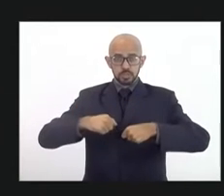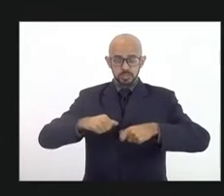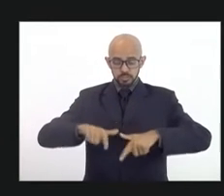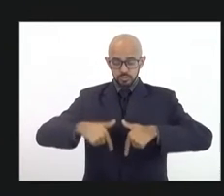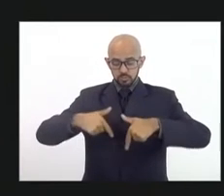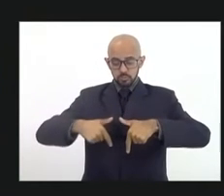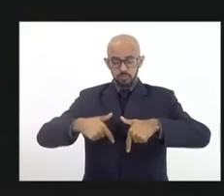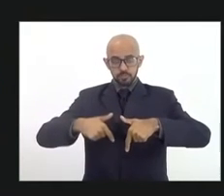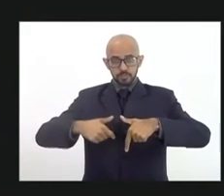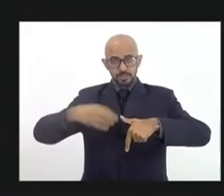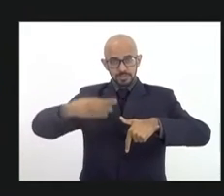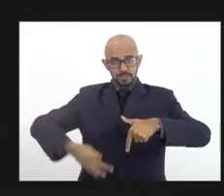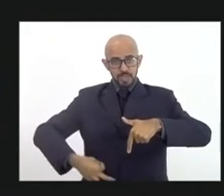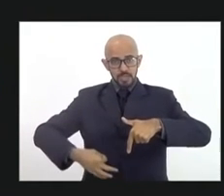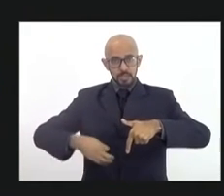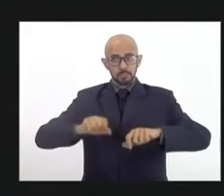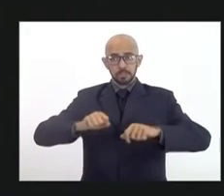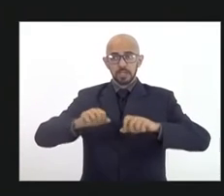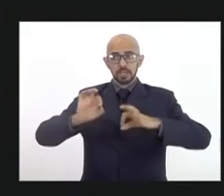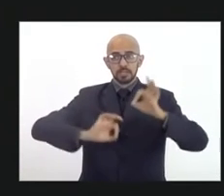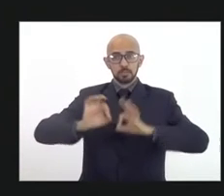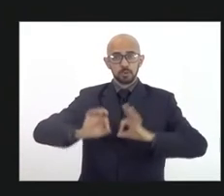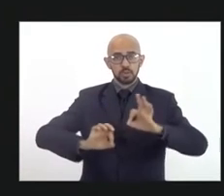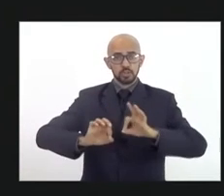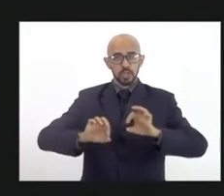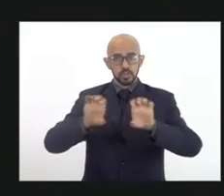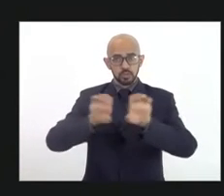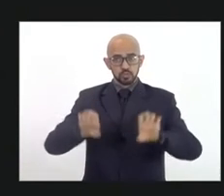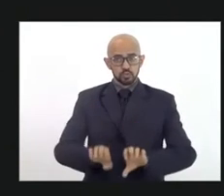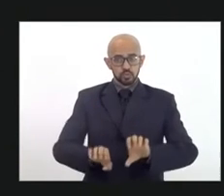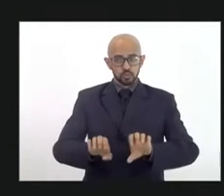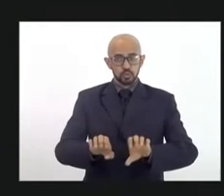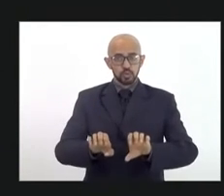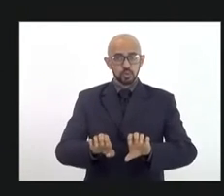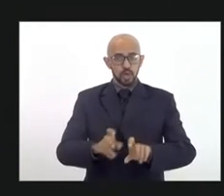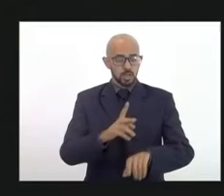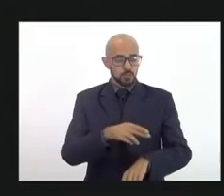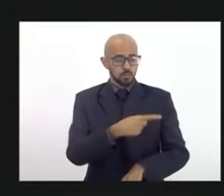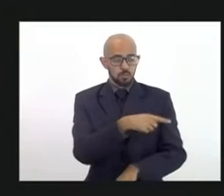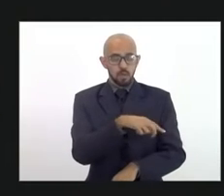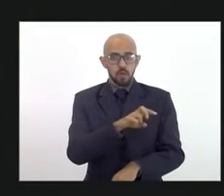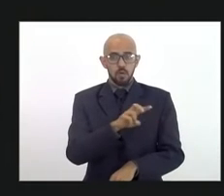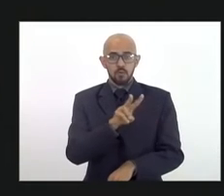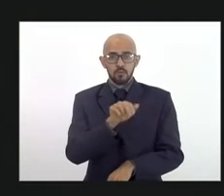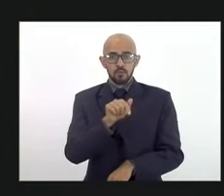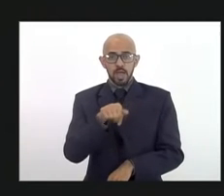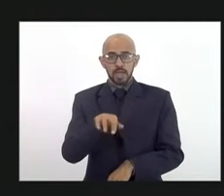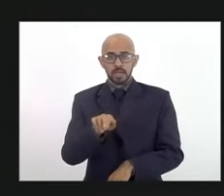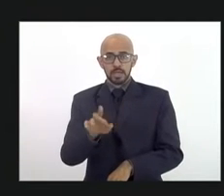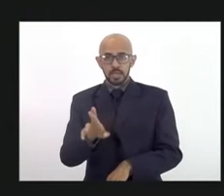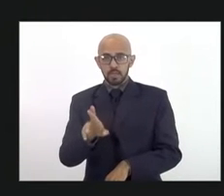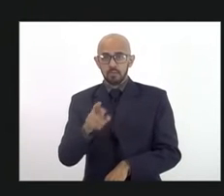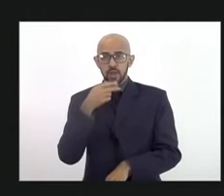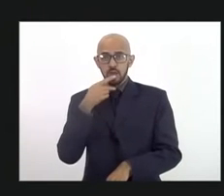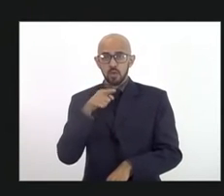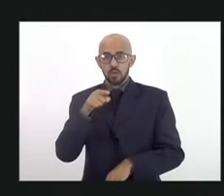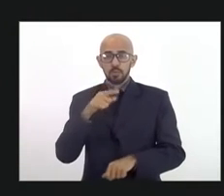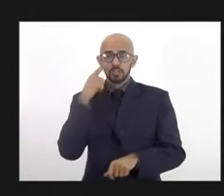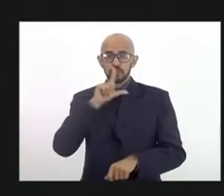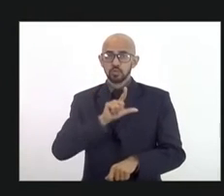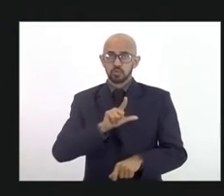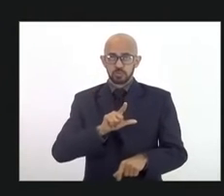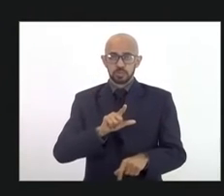para que esses projetos estruturantes, como o próprio Hub de Gás, muito bem apresentado pelo Wagner, venham a se